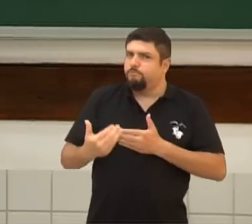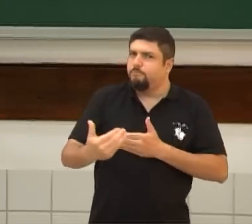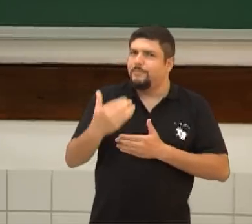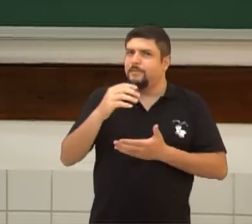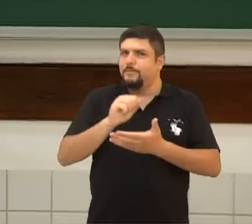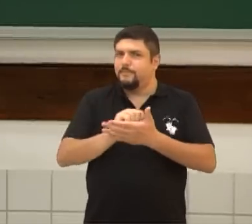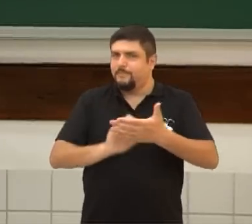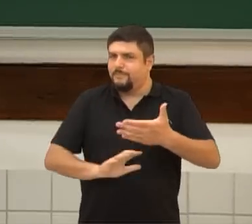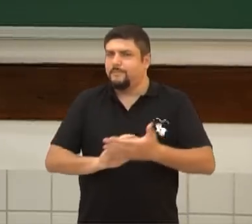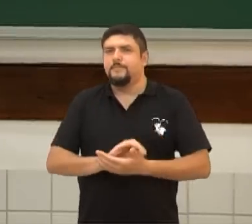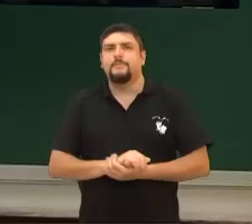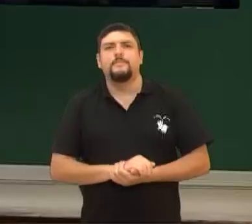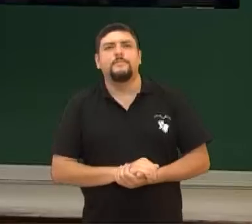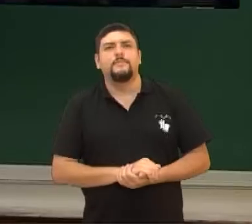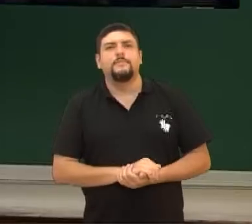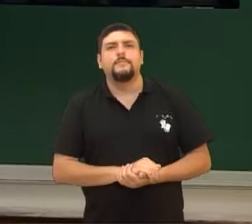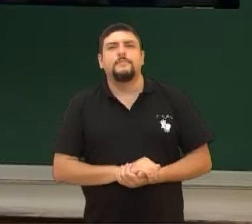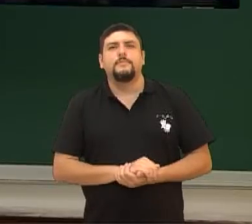né?